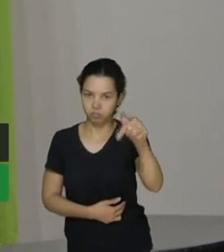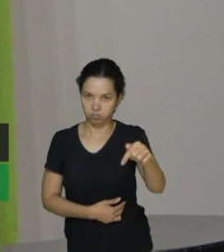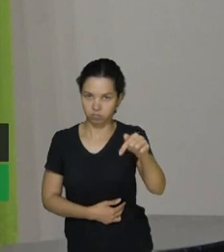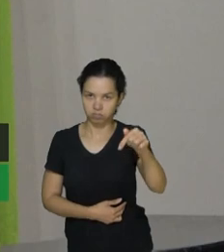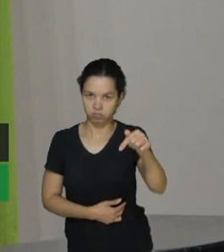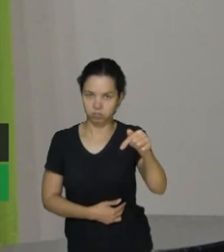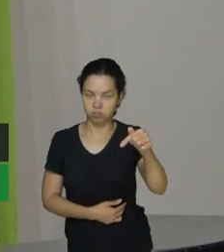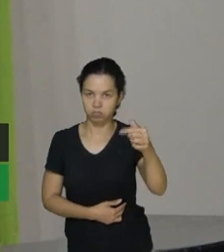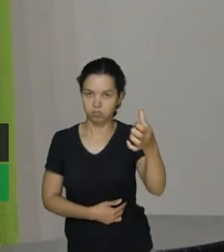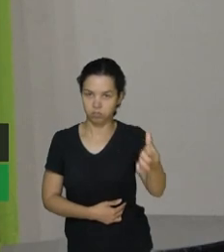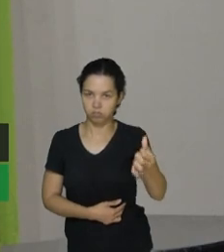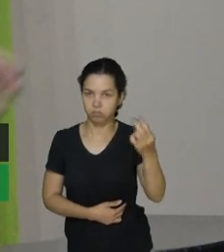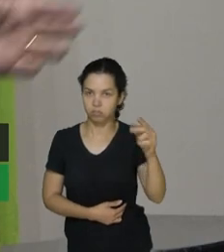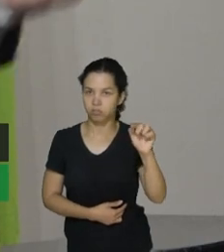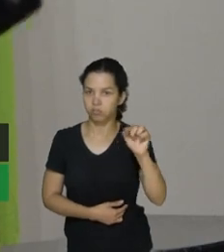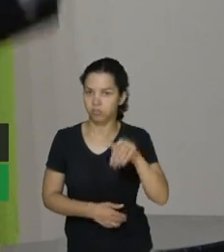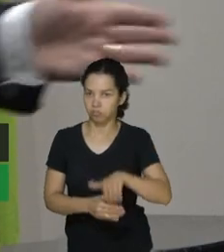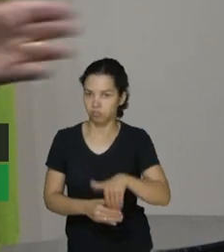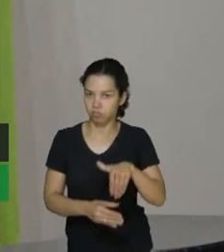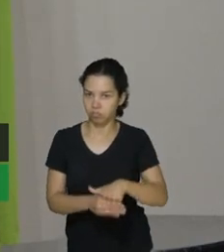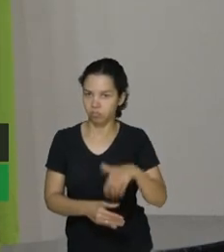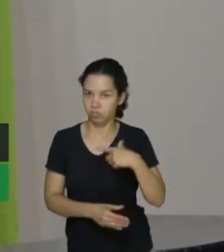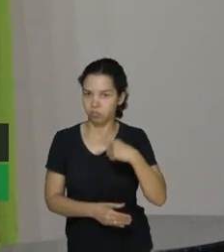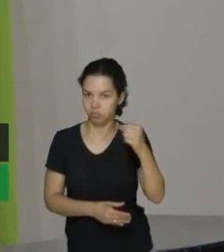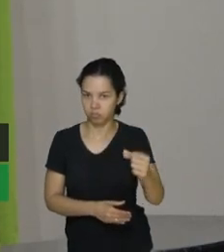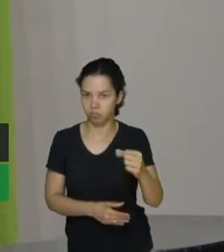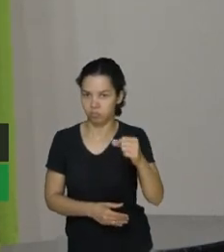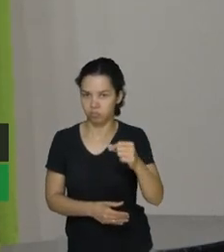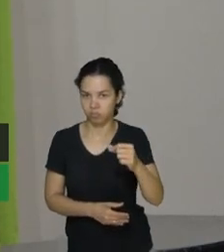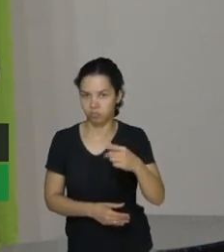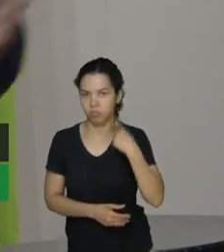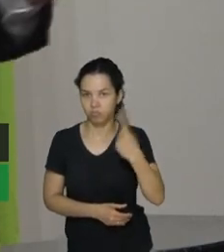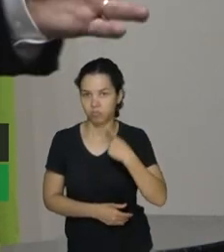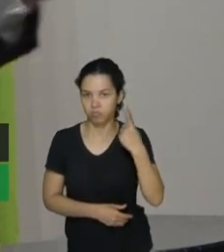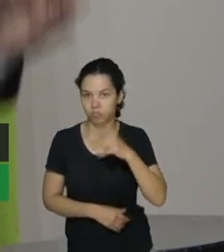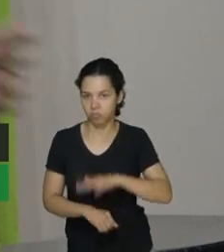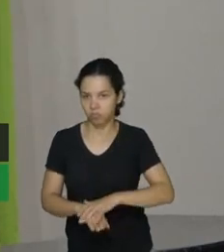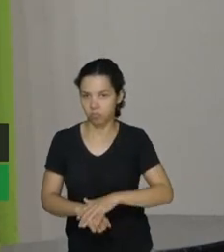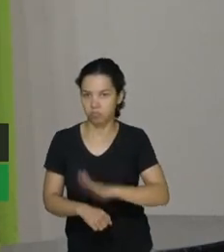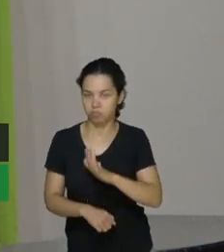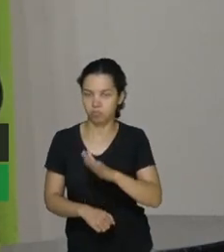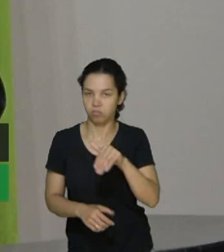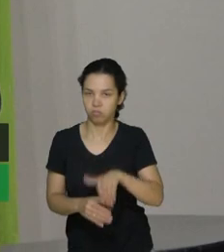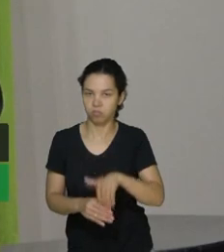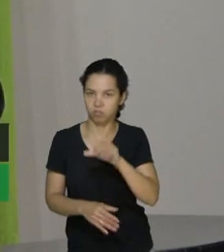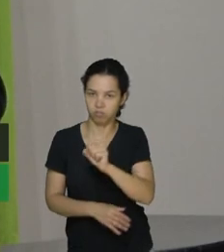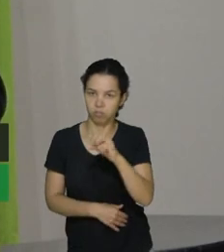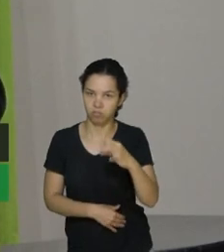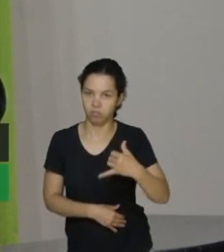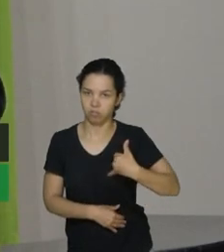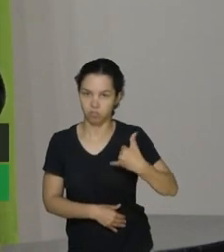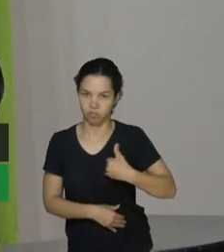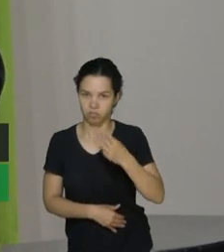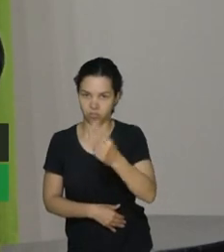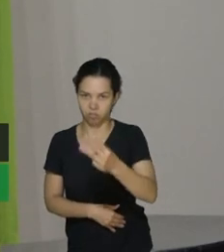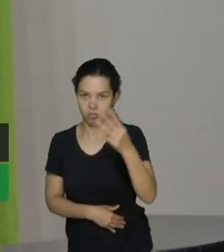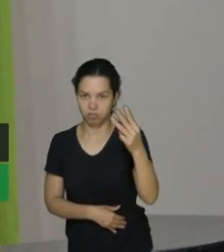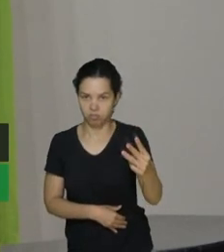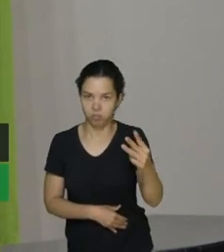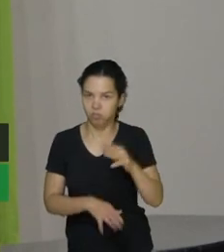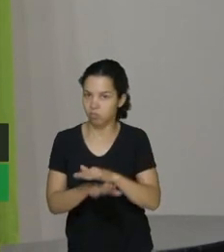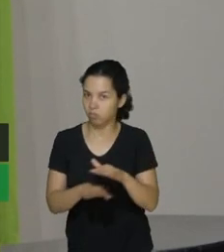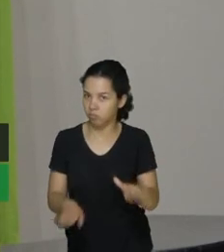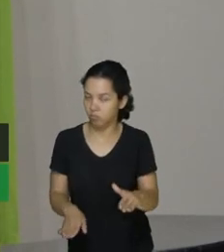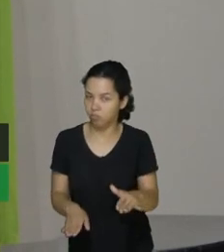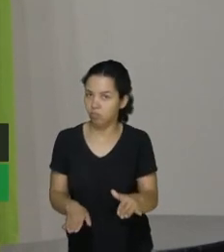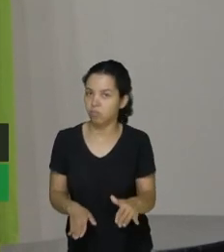62.762 votos, eu fui eleito o deputado mais votado de Santa Catarina, com apenas 33 anos na época. Cheguei aqui